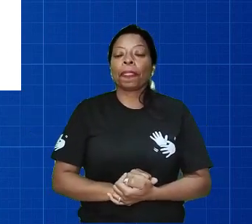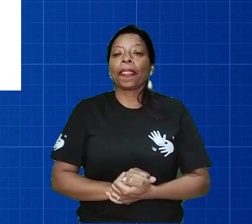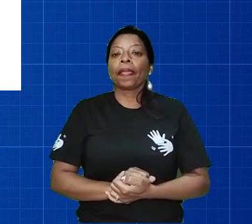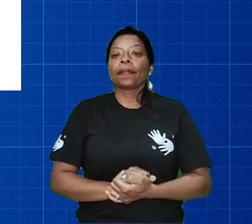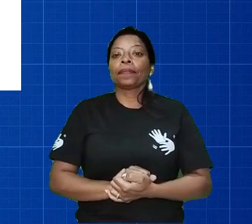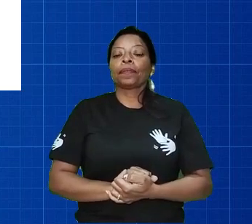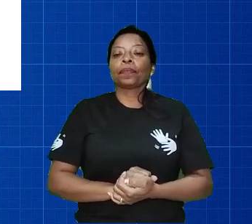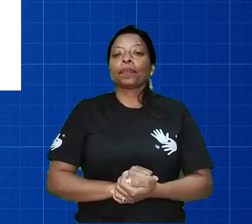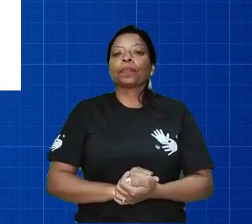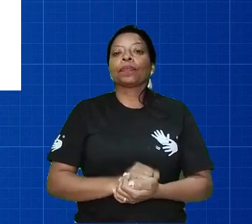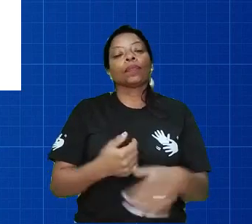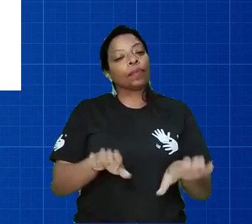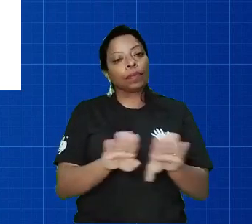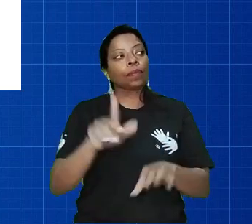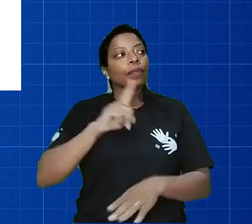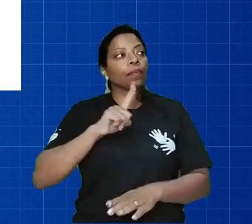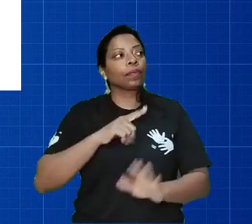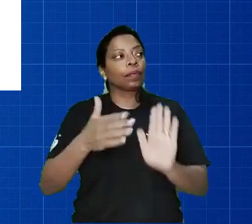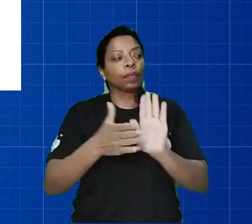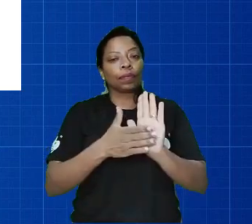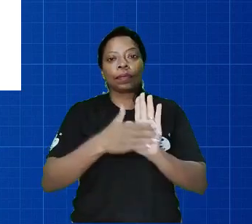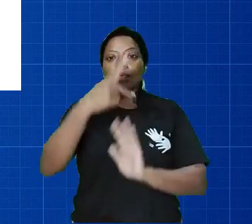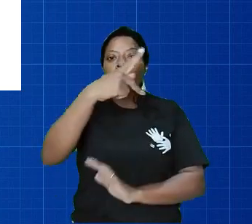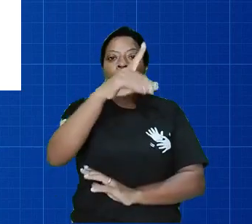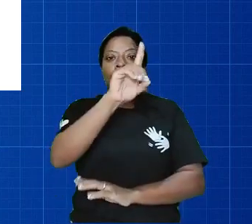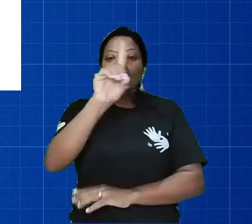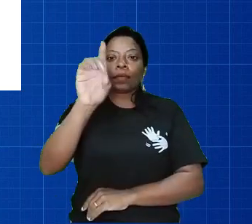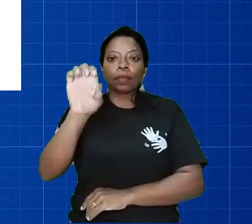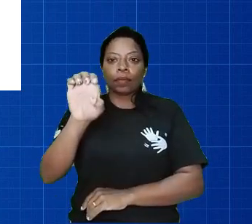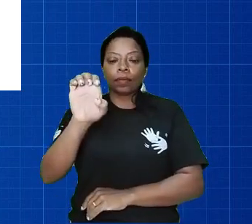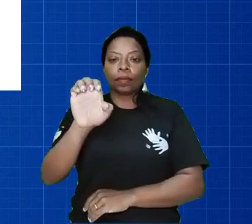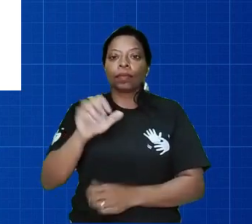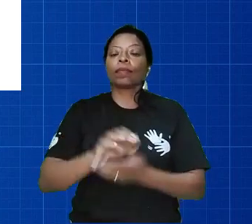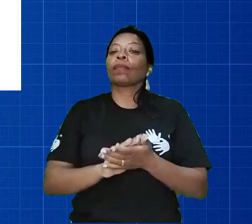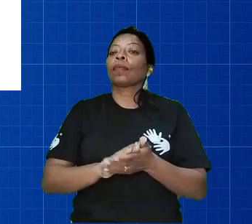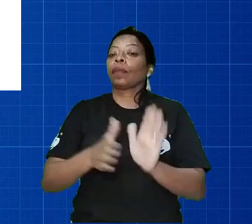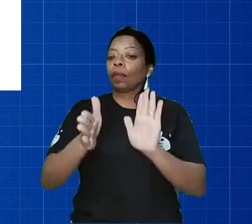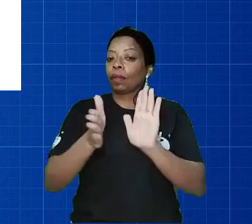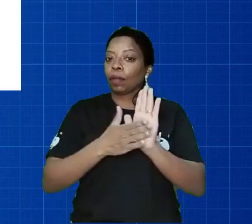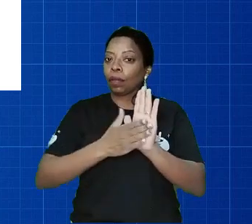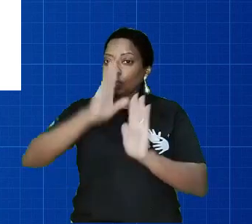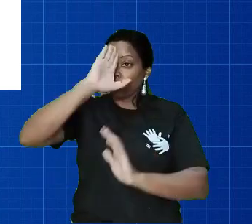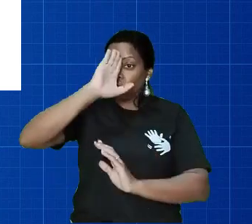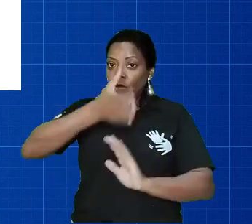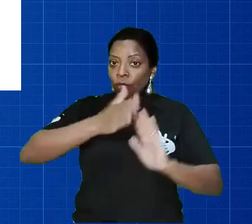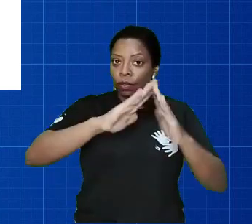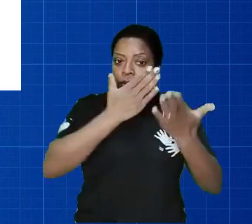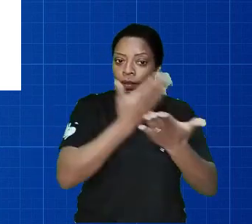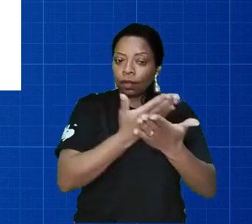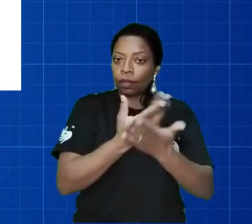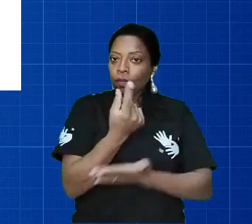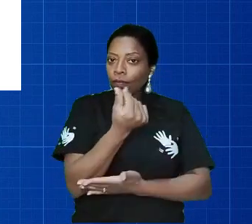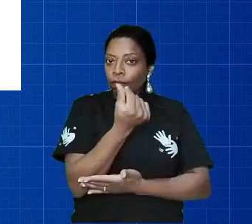Além do programa do livro, então nós temos o PDDE, que é o Programa Dinheiro Direto na